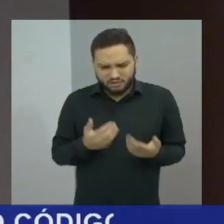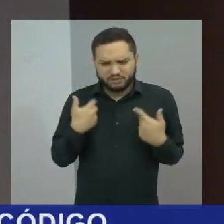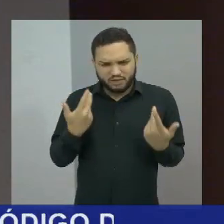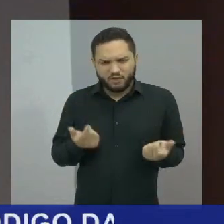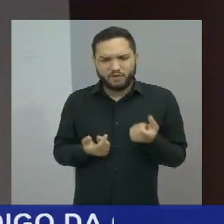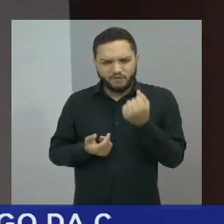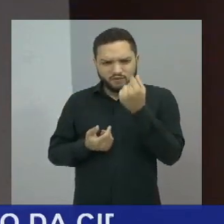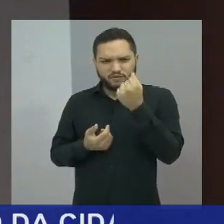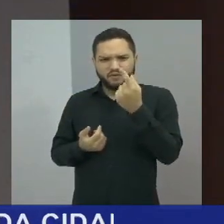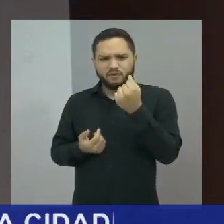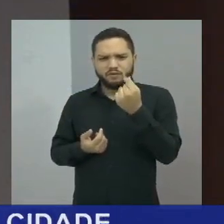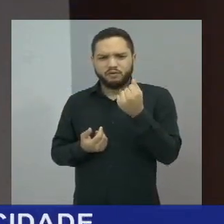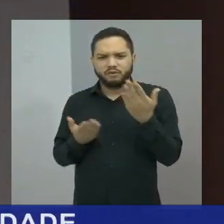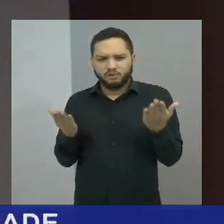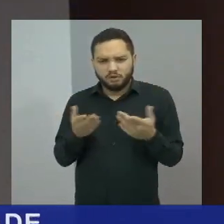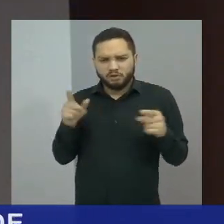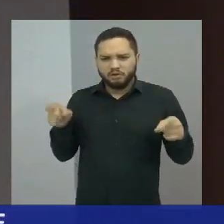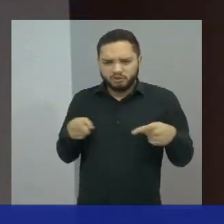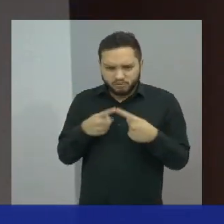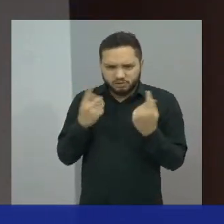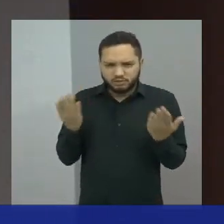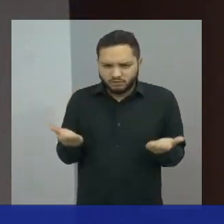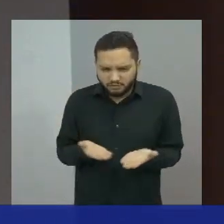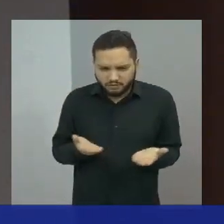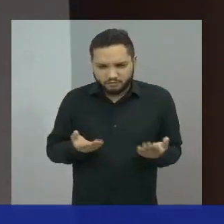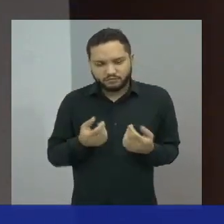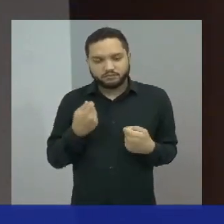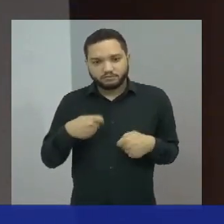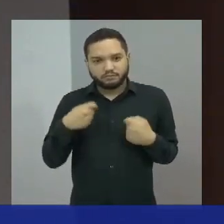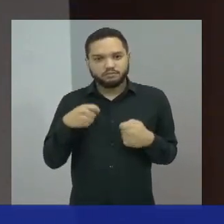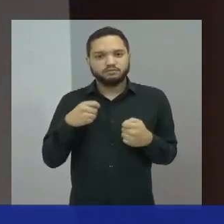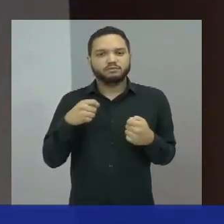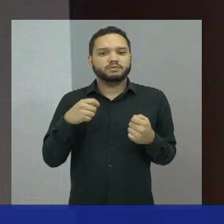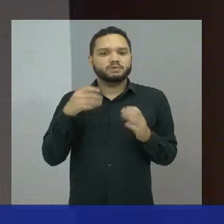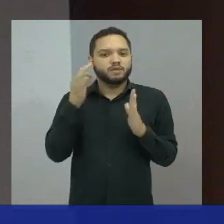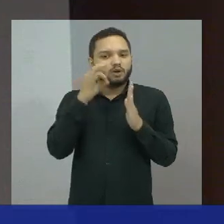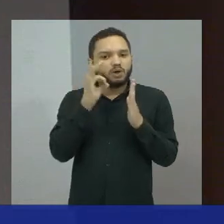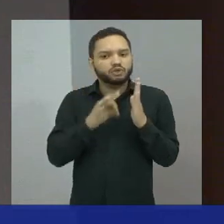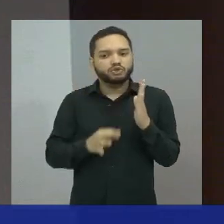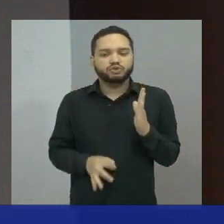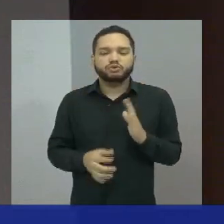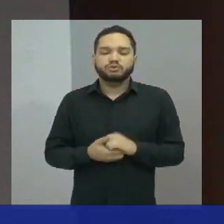são ainda interessantes hoje? A gente precisa fazer uma revisão deles.